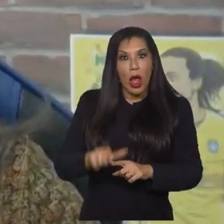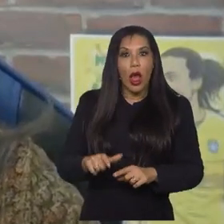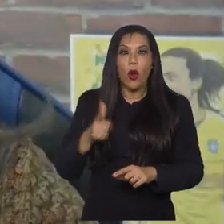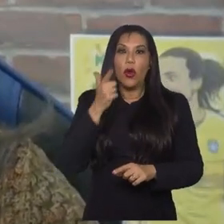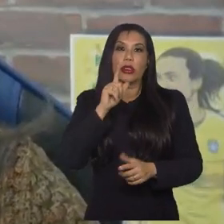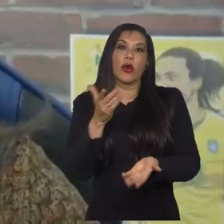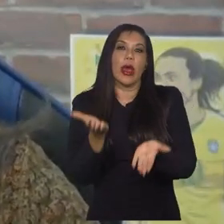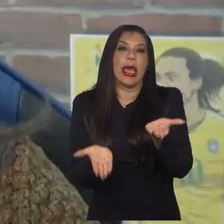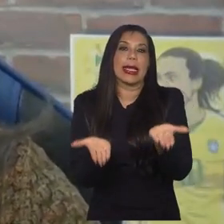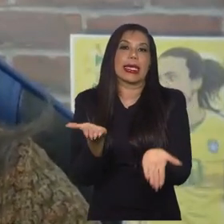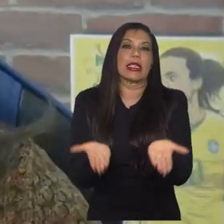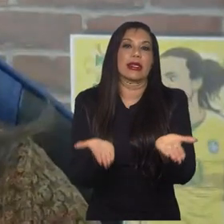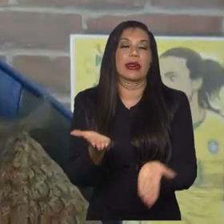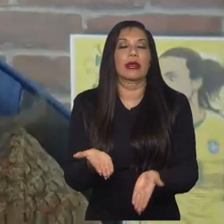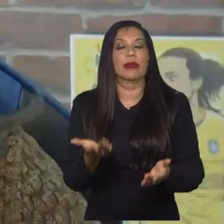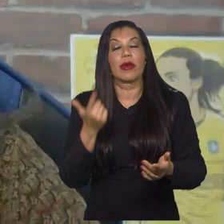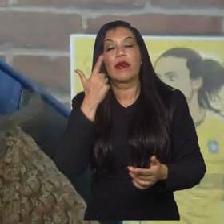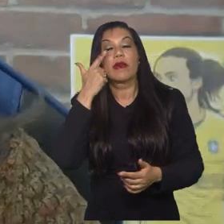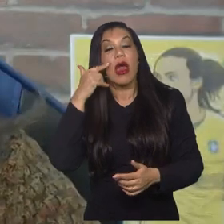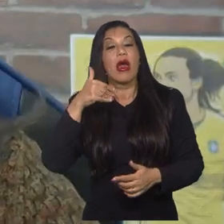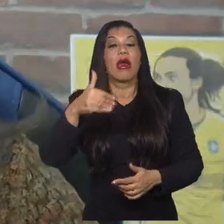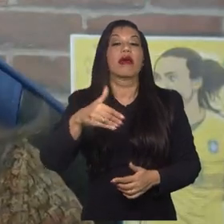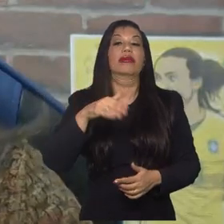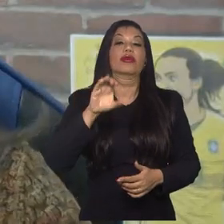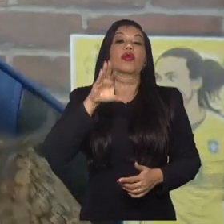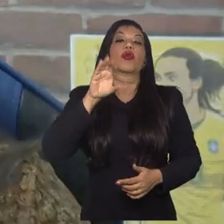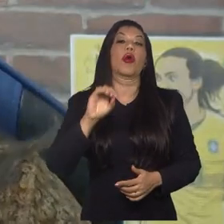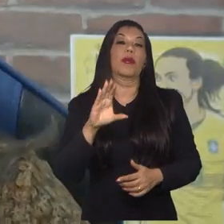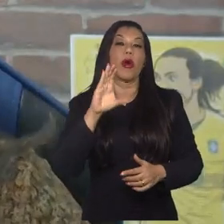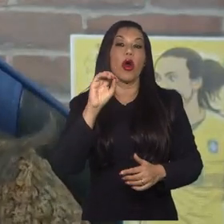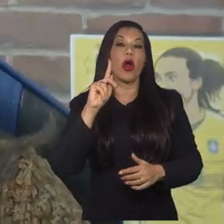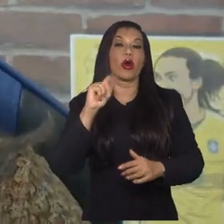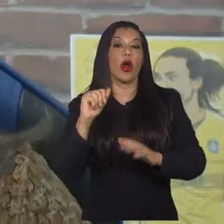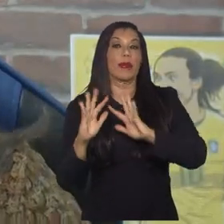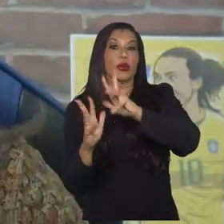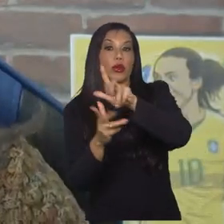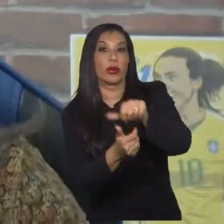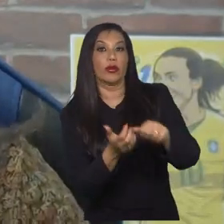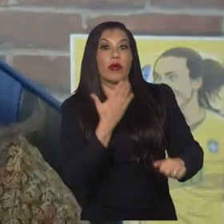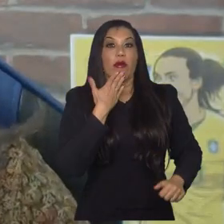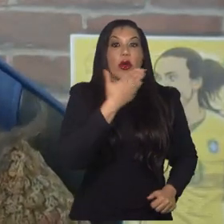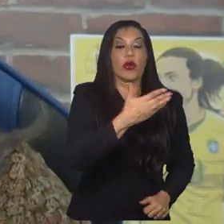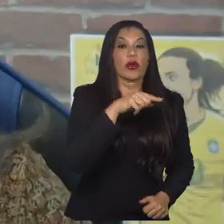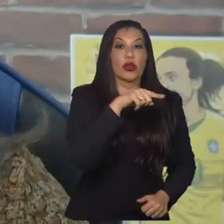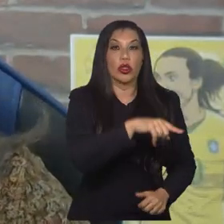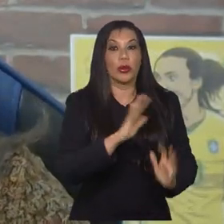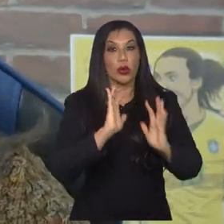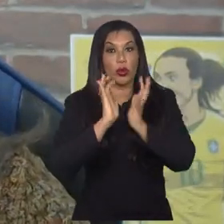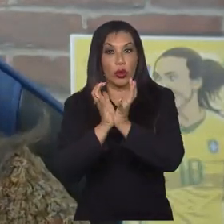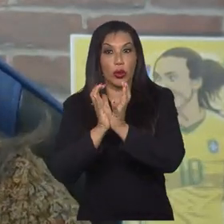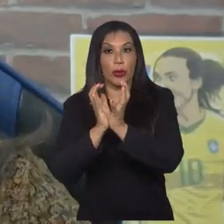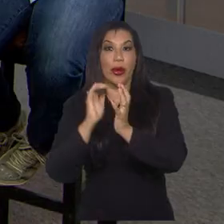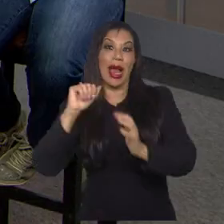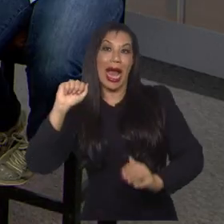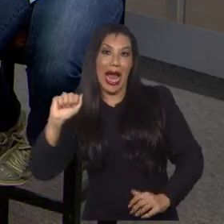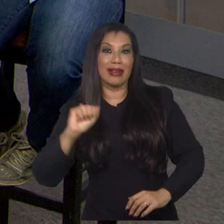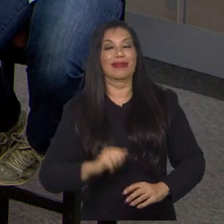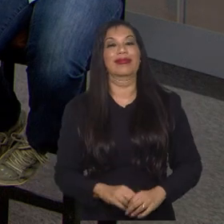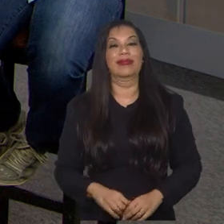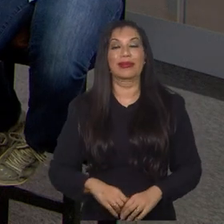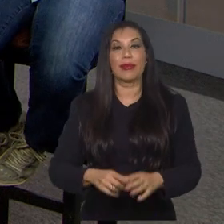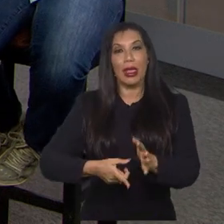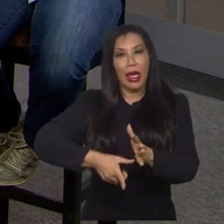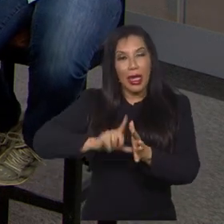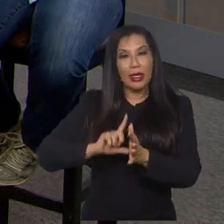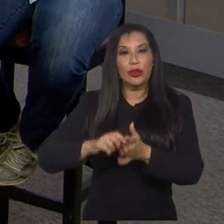É ver como reagirá na Copa do Mundo, até com esse favoritismo, vamos dizer assim, no Grupo A. Raquel, antes da gente entrar e